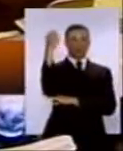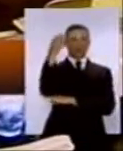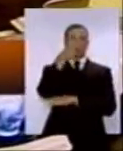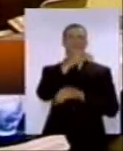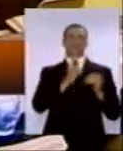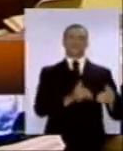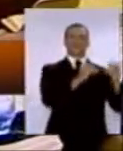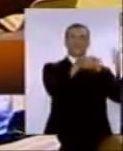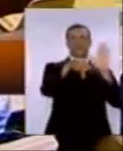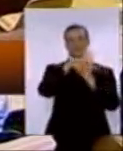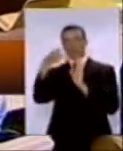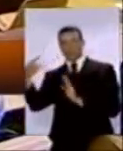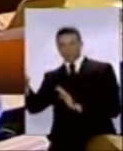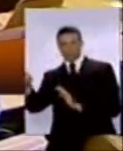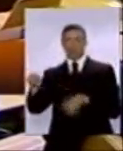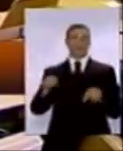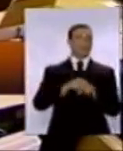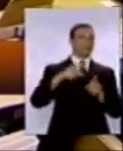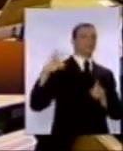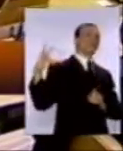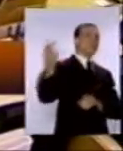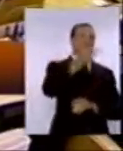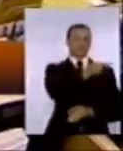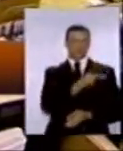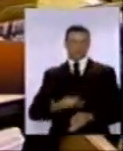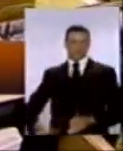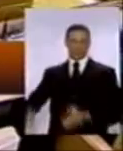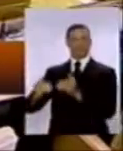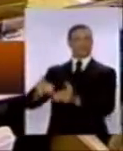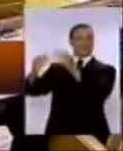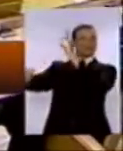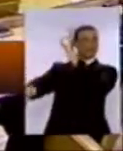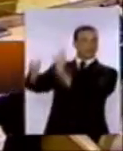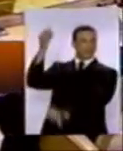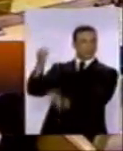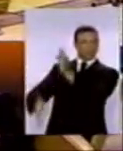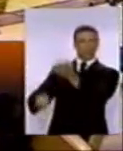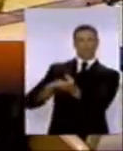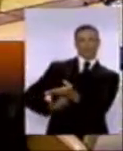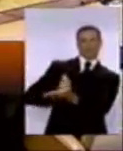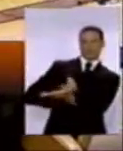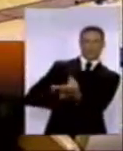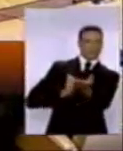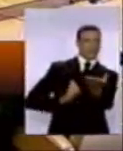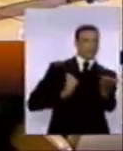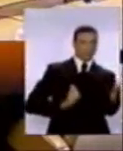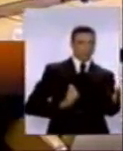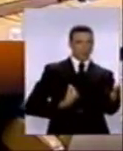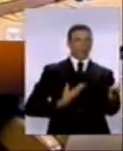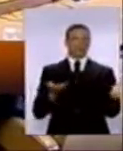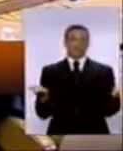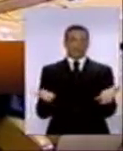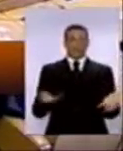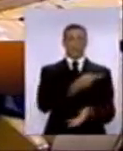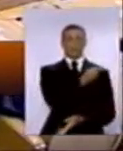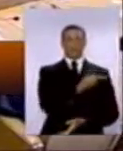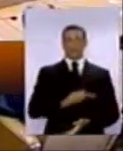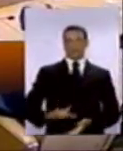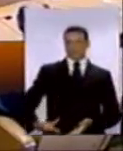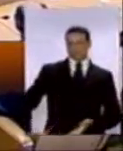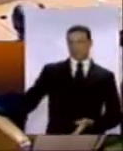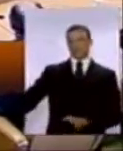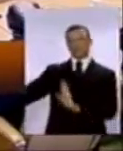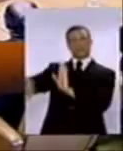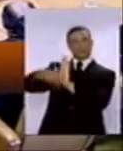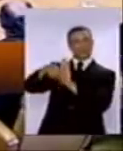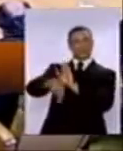de quem são complementados todos os presidentes dos tribunais de justiça aqui presentes senhores presidentes de todos os tribunais brasileiros